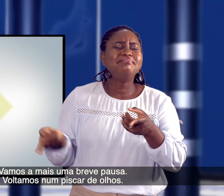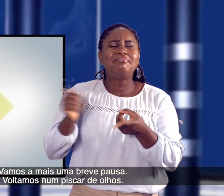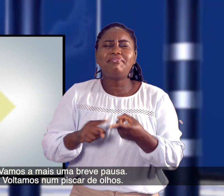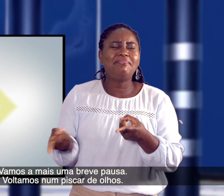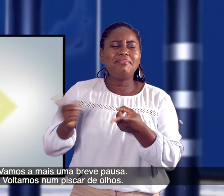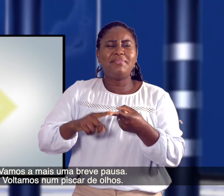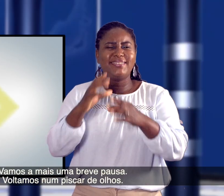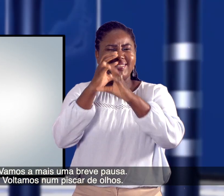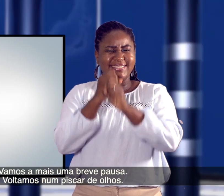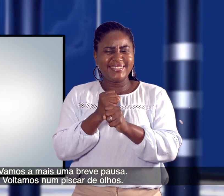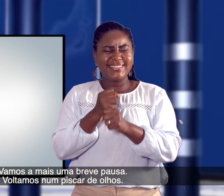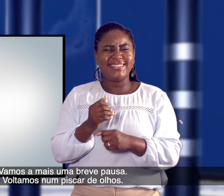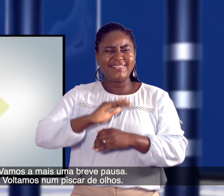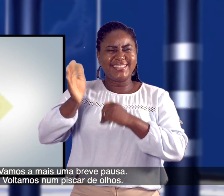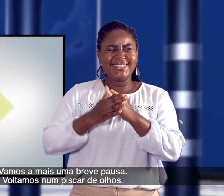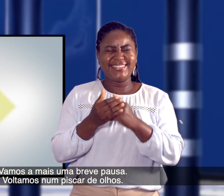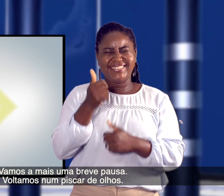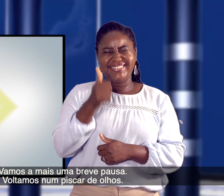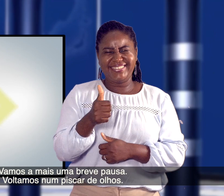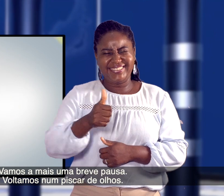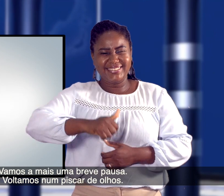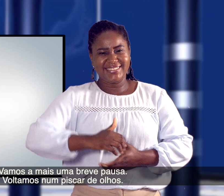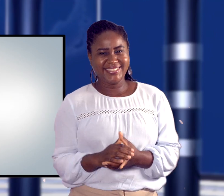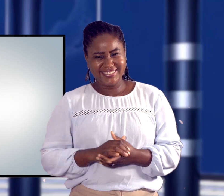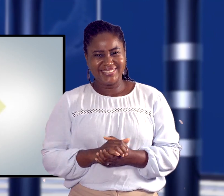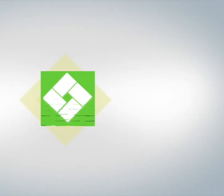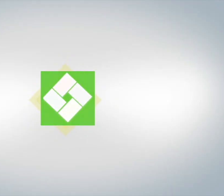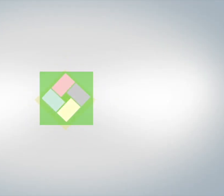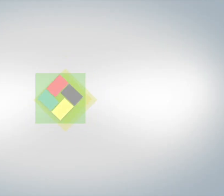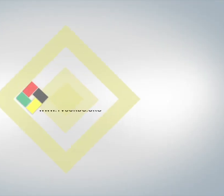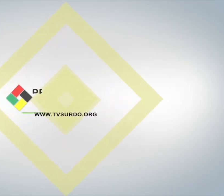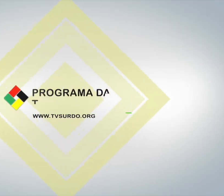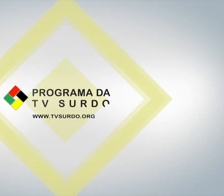Vamos a mais uma breve pausa. Voltamos num piscar de olhos.